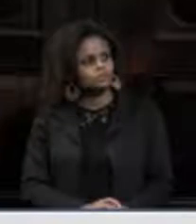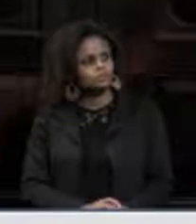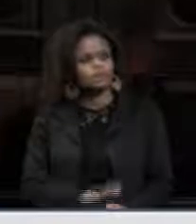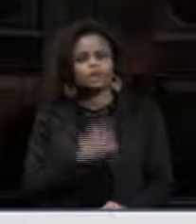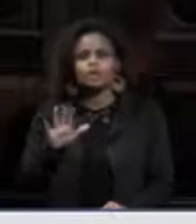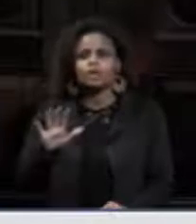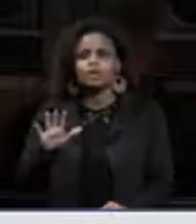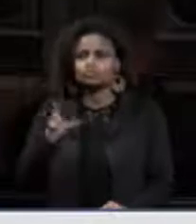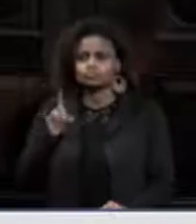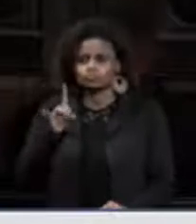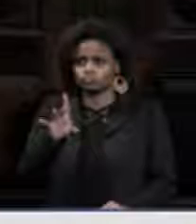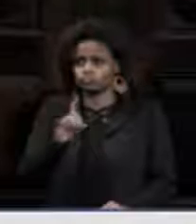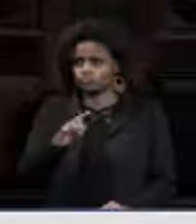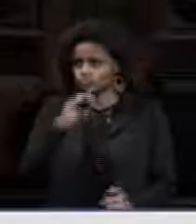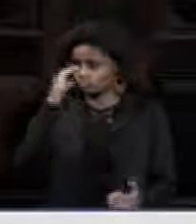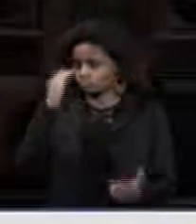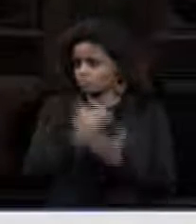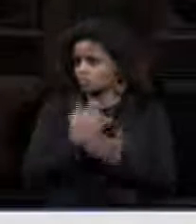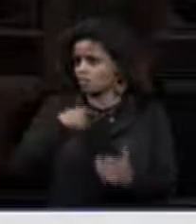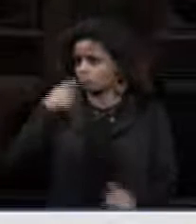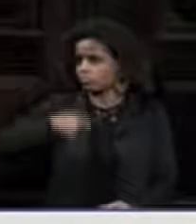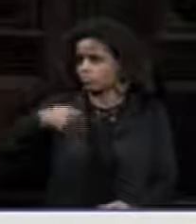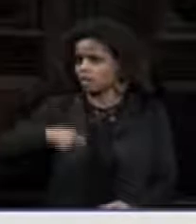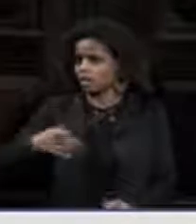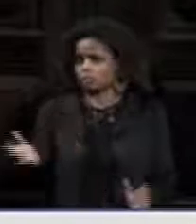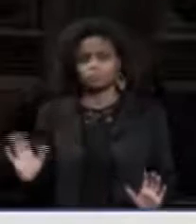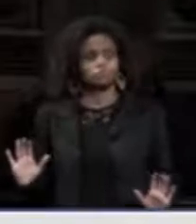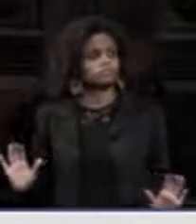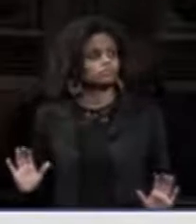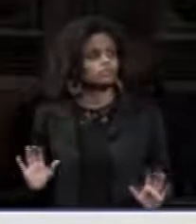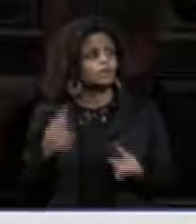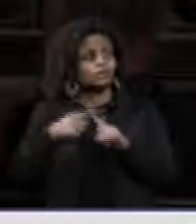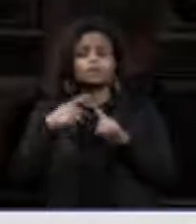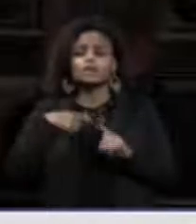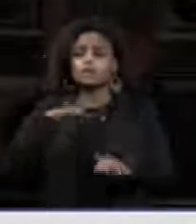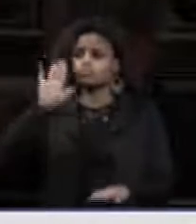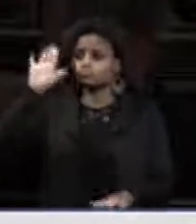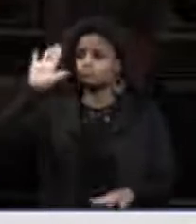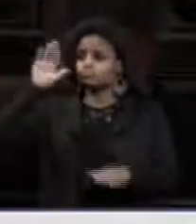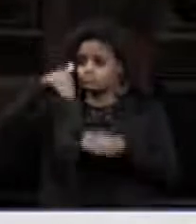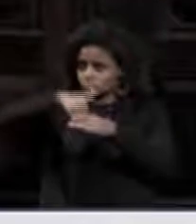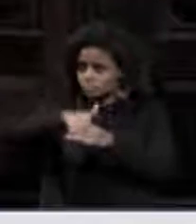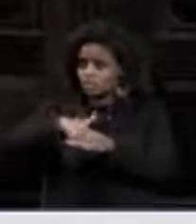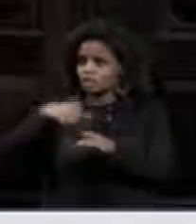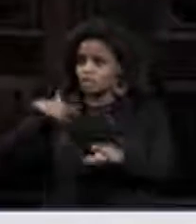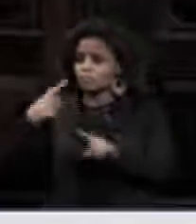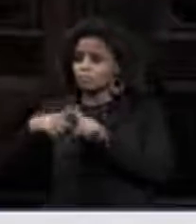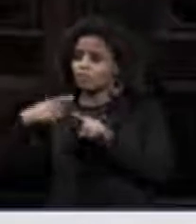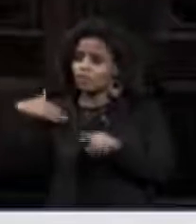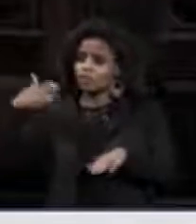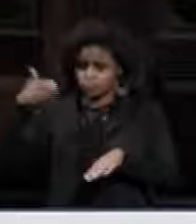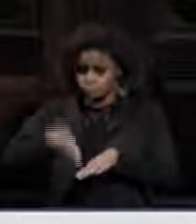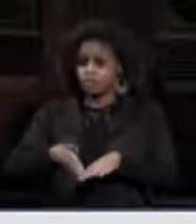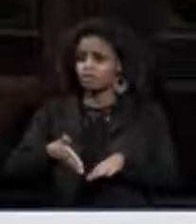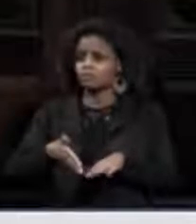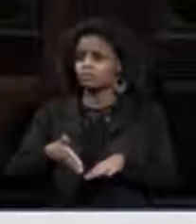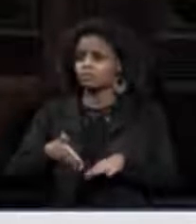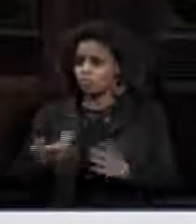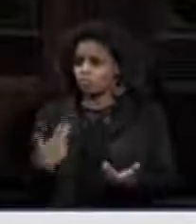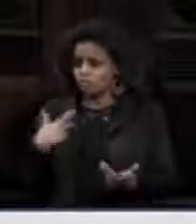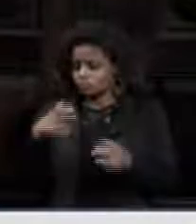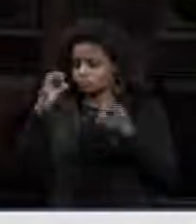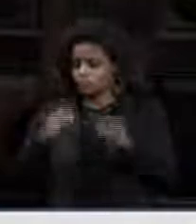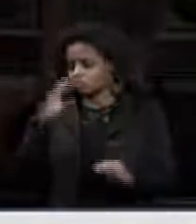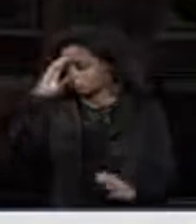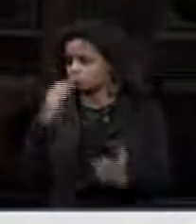obrigação. Fui eleito para estar presente nas sessões e não só estar presente nas sessões,